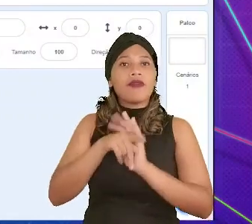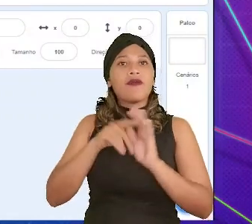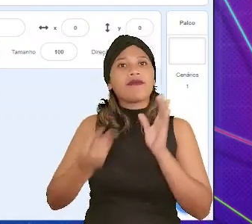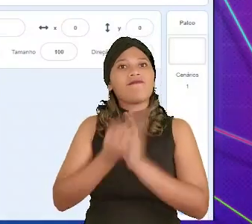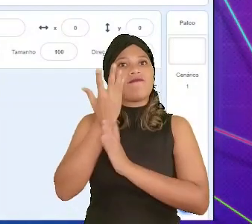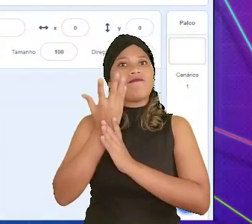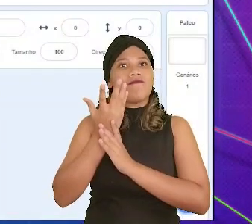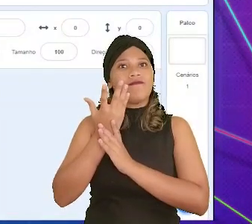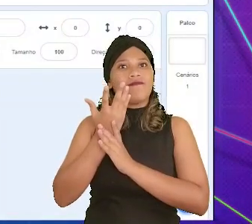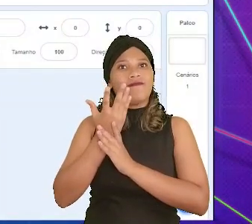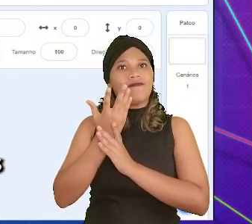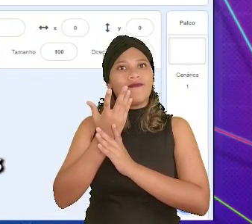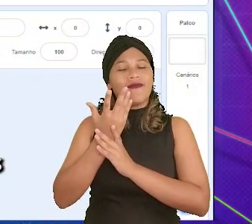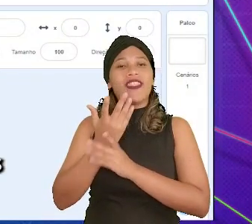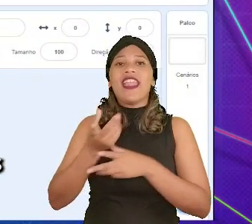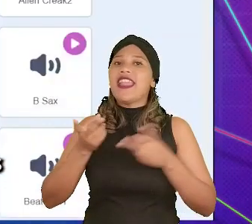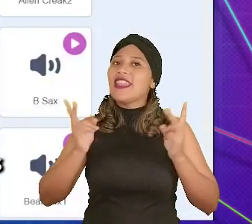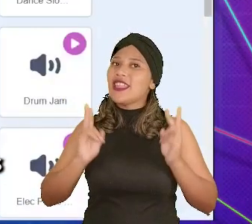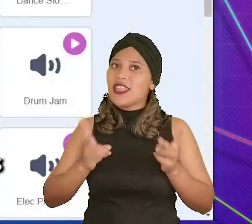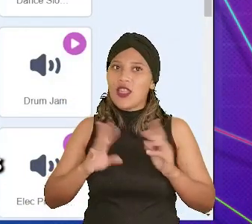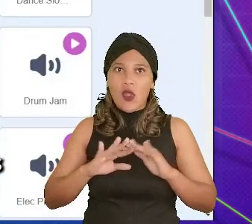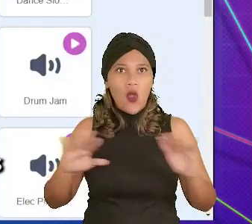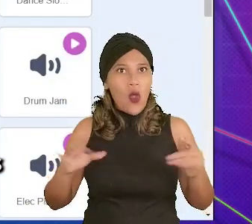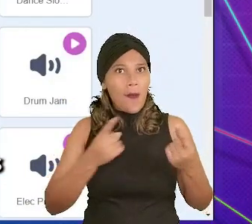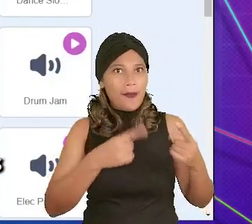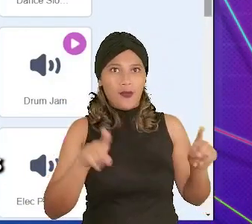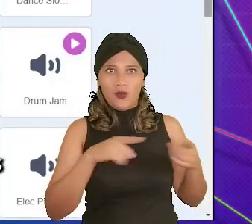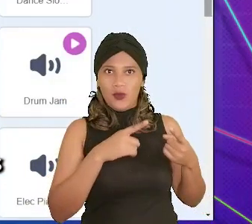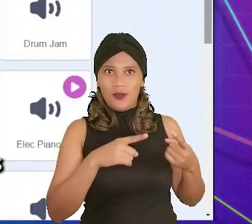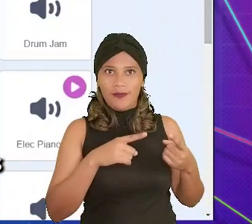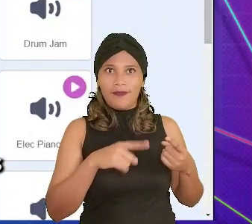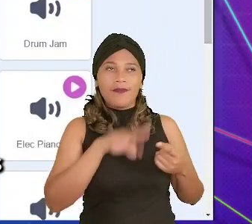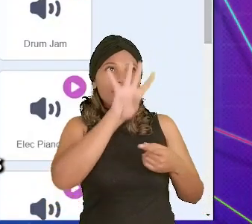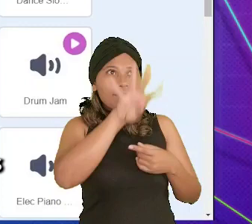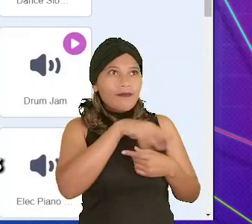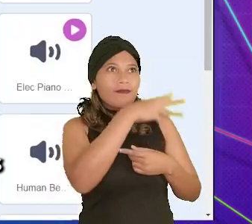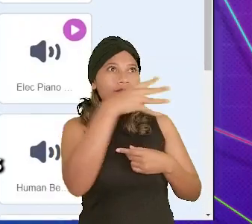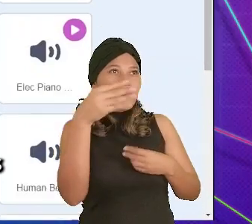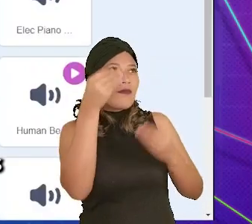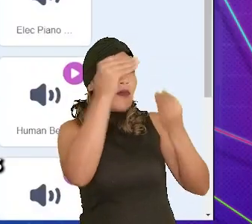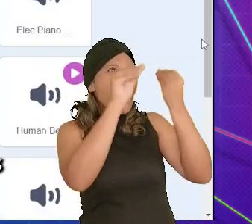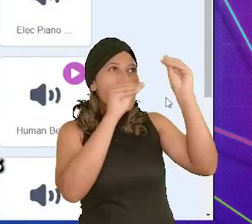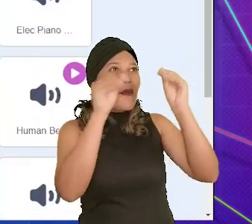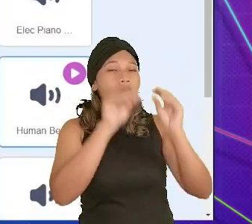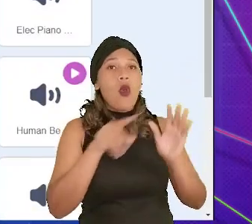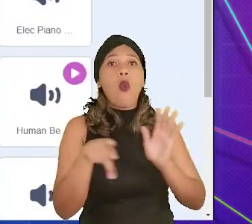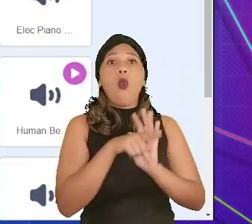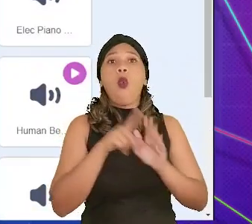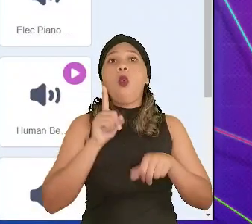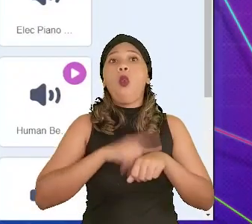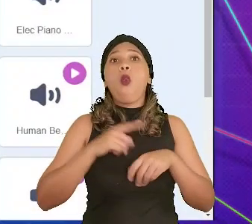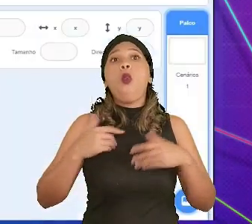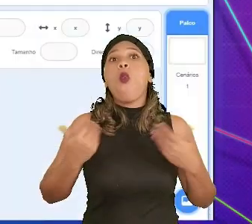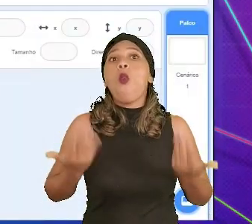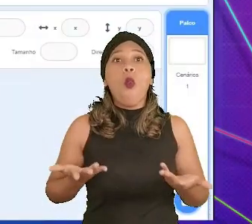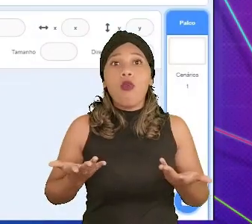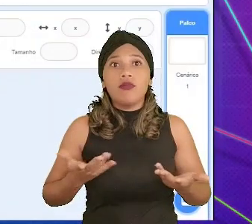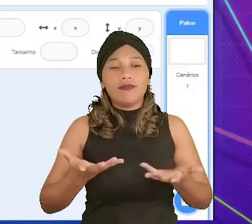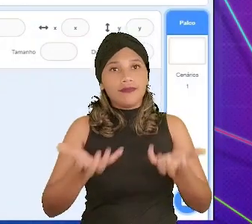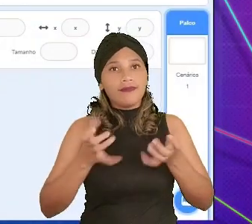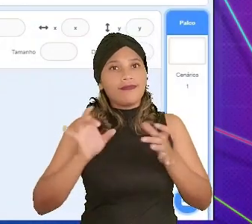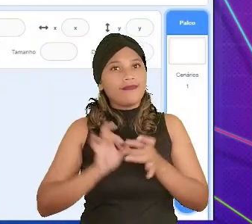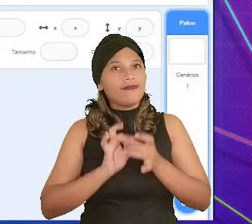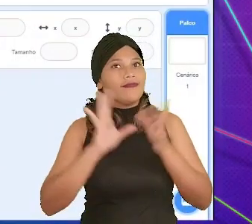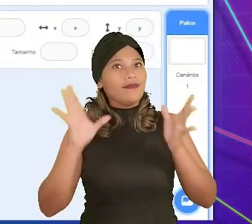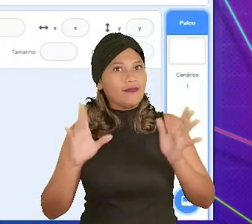formos desenvolvendo. A mesma coisa com a música, onde vamos reconfigurando o layout e adicionamos a faixa que